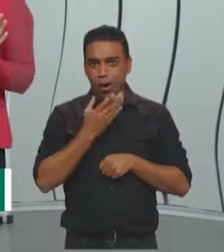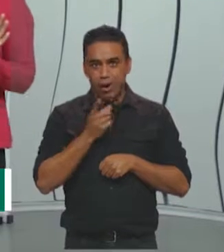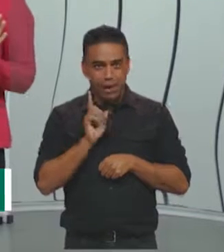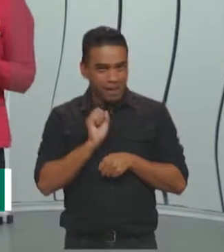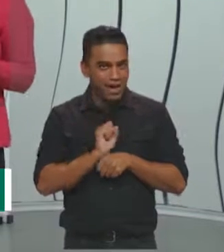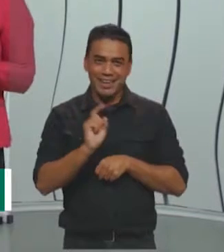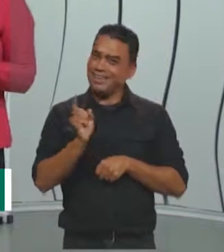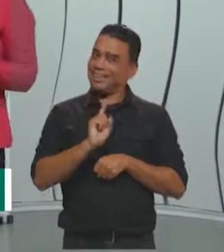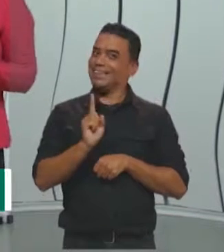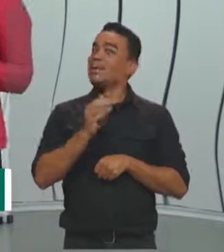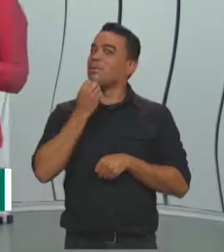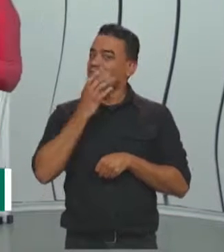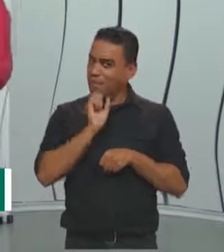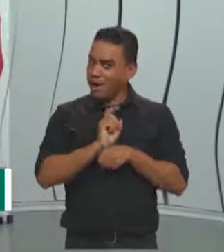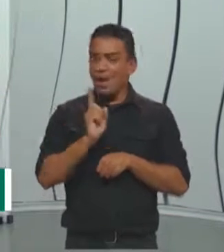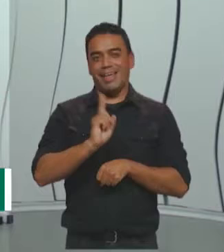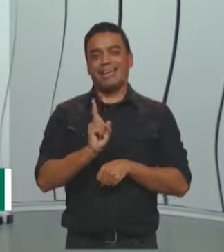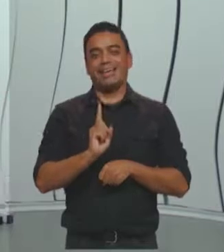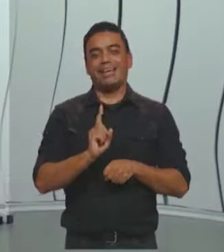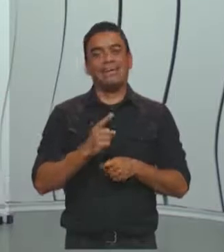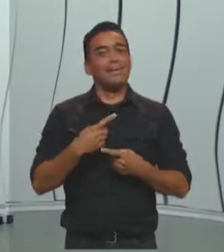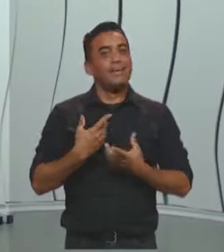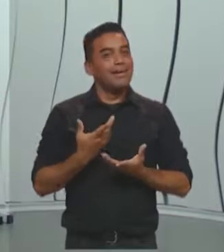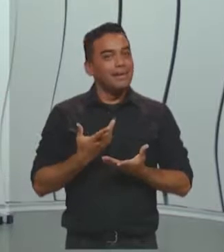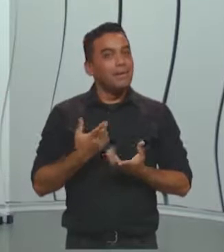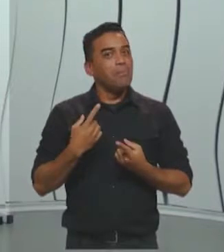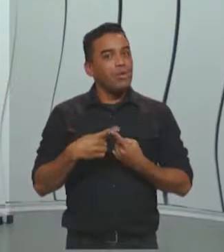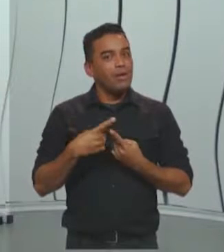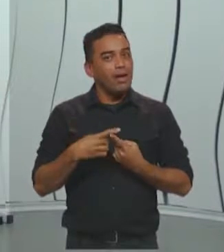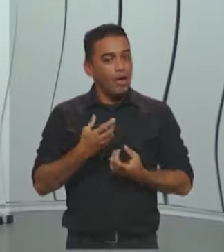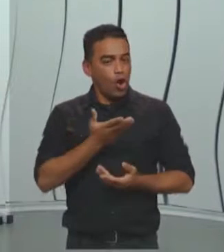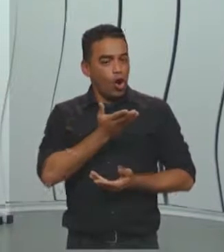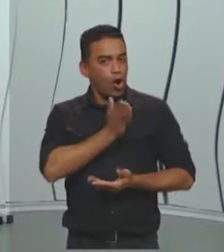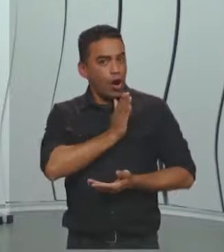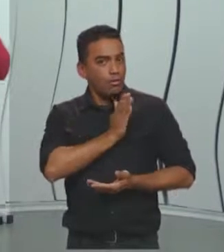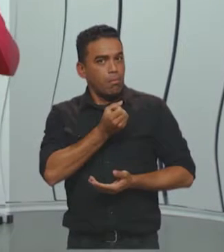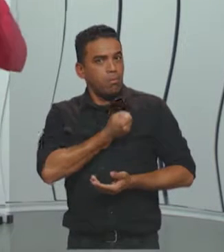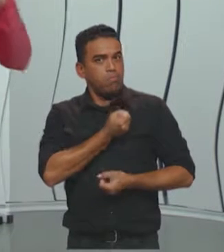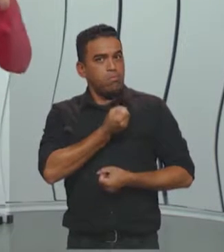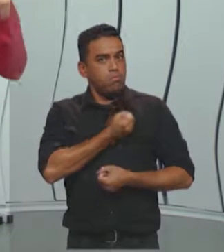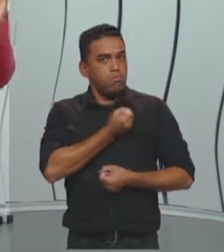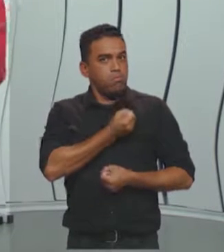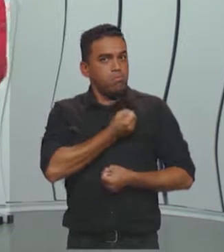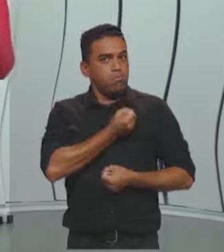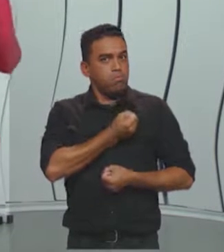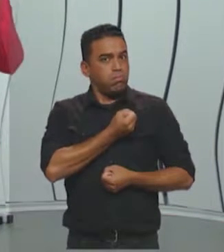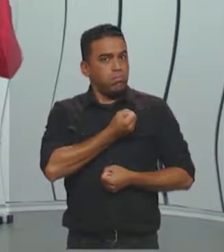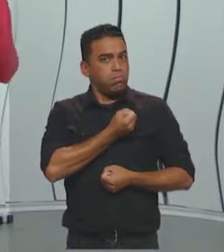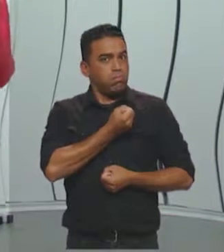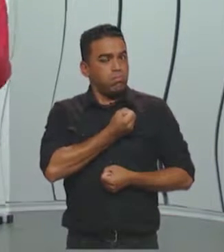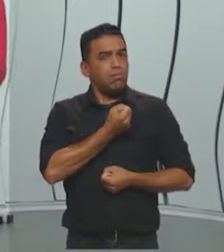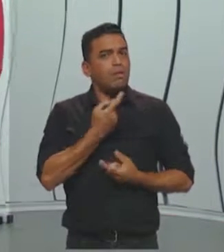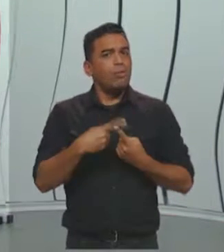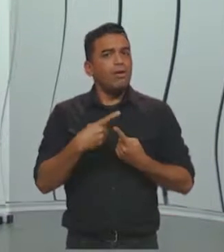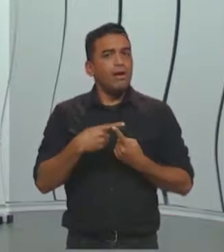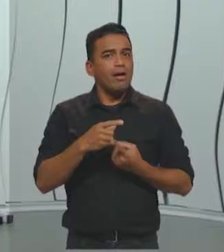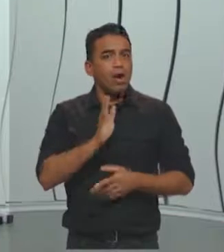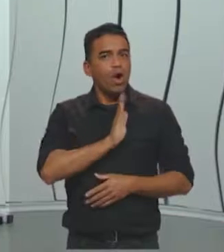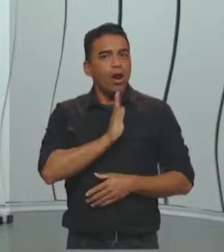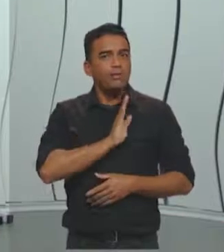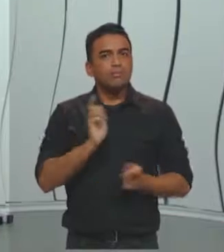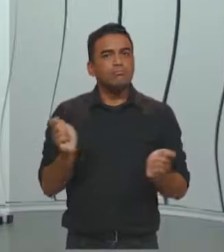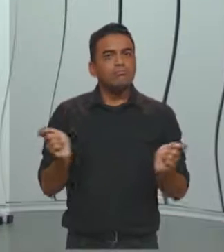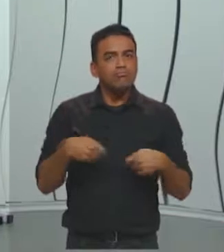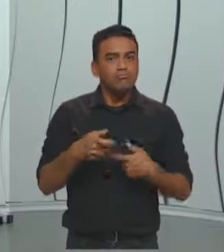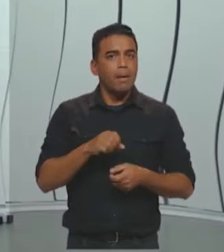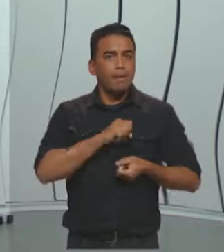né? Por que que o nosso coração bate? Eu falei para você que o coração ele tem essa capacidade